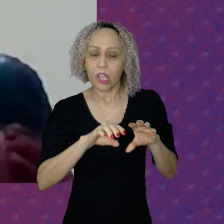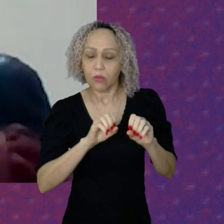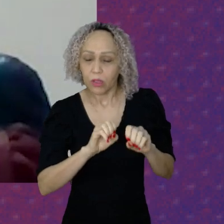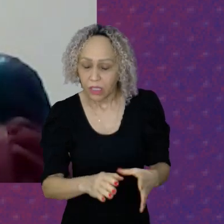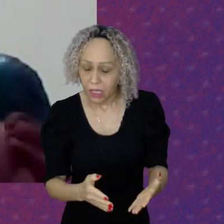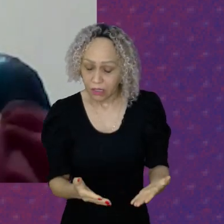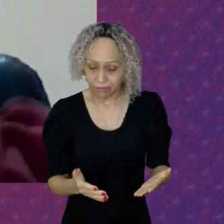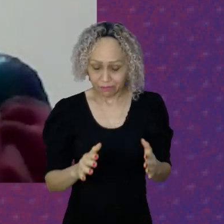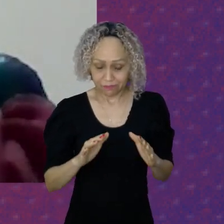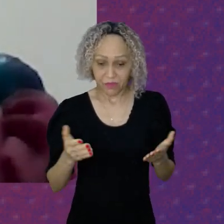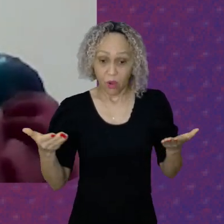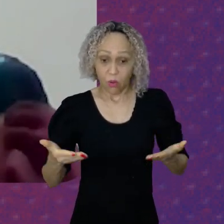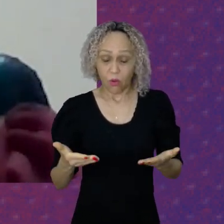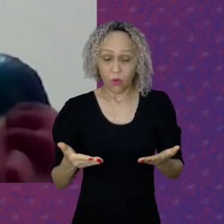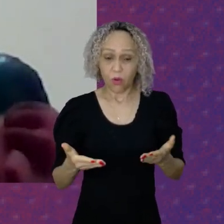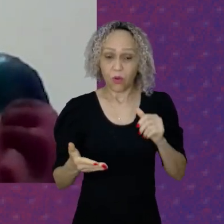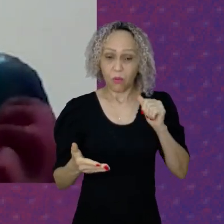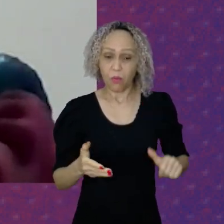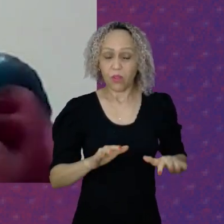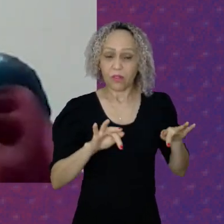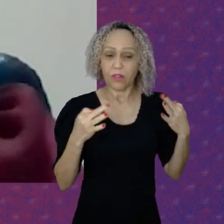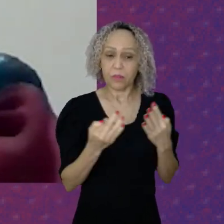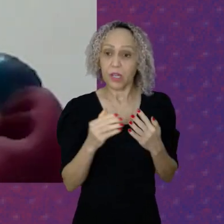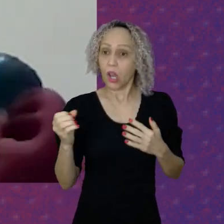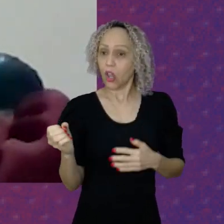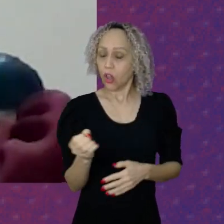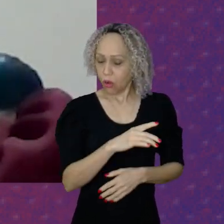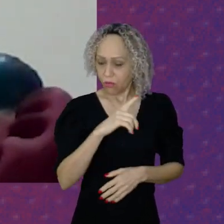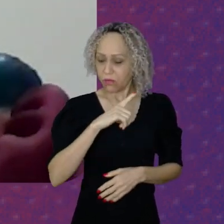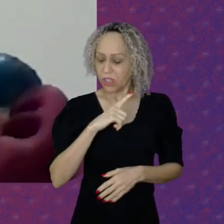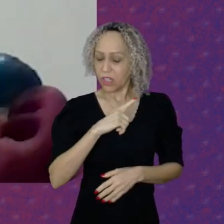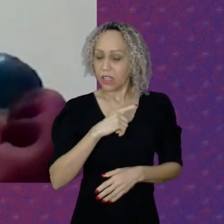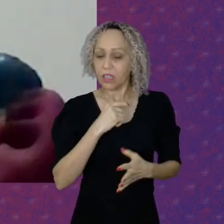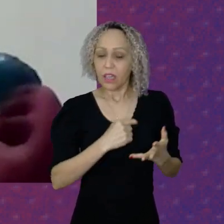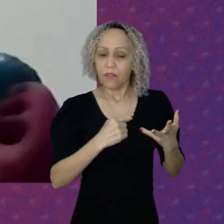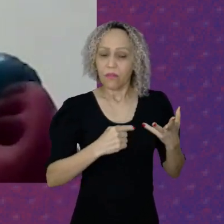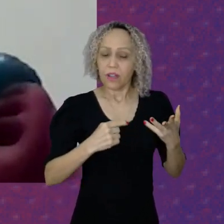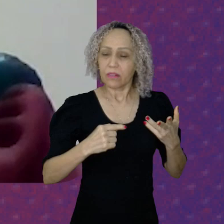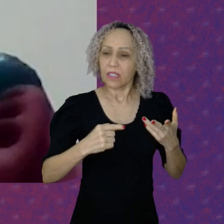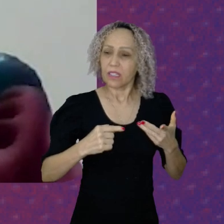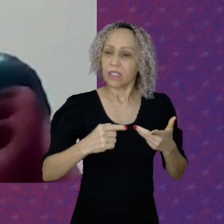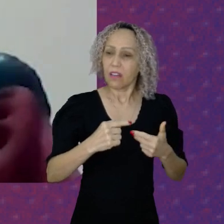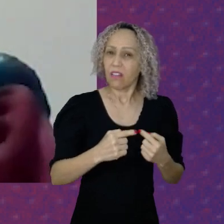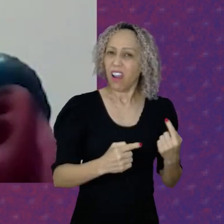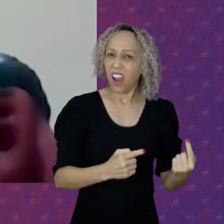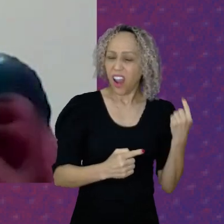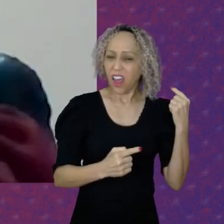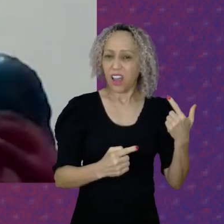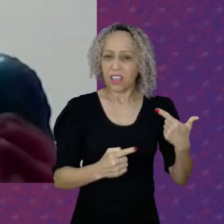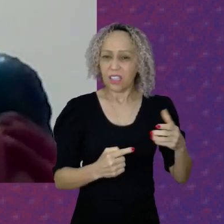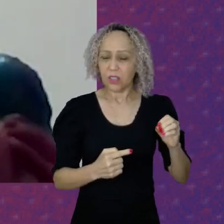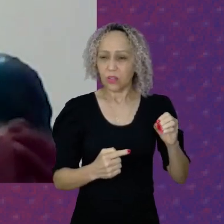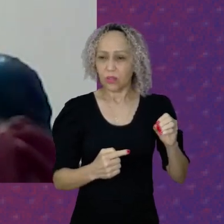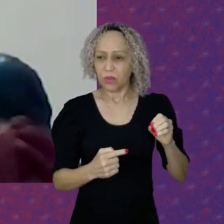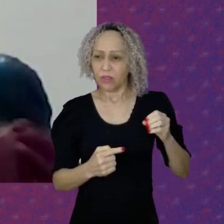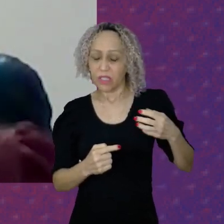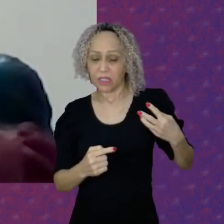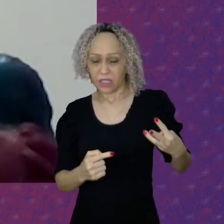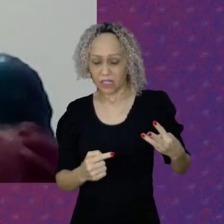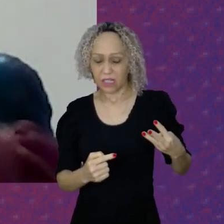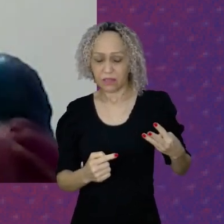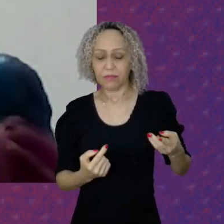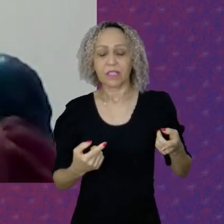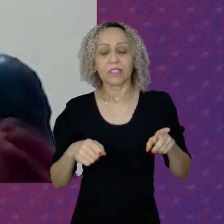Bolsa Família, que traz algumas questões que estavam lá quando nasceu em 2003, mas que traz também